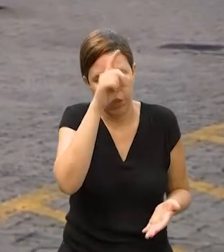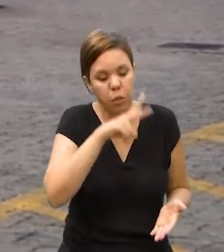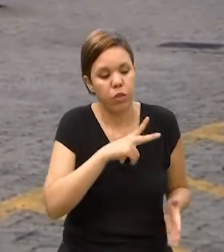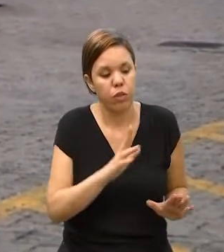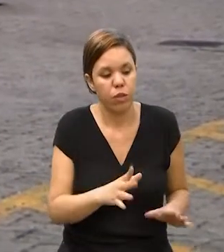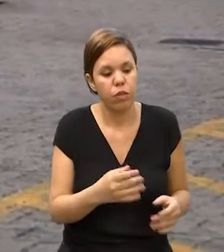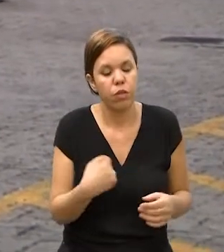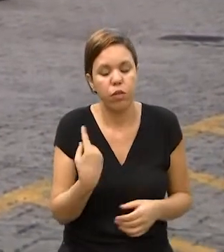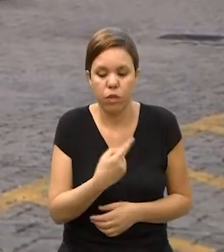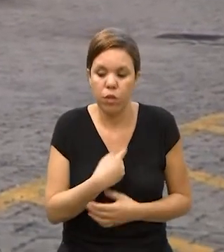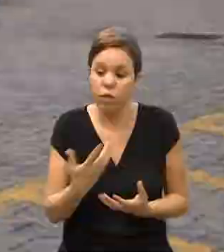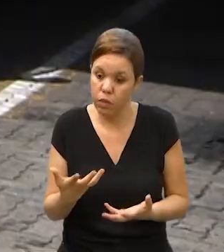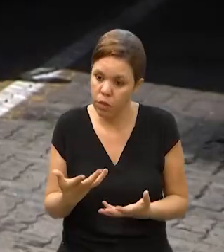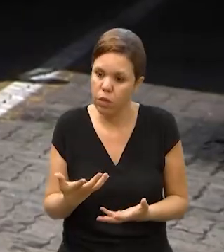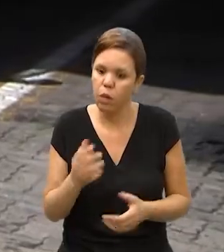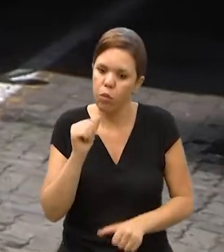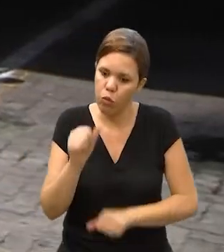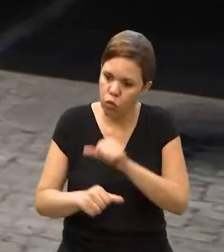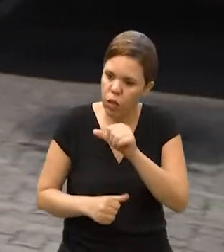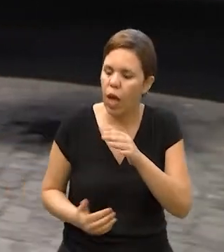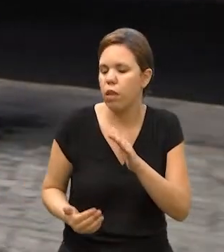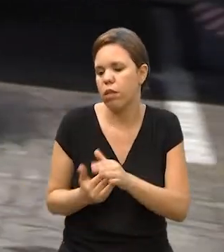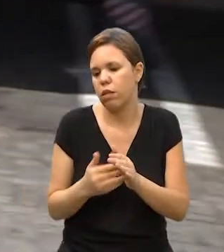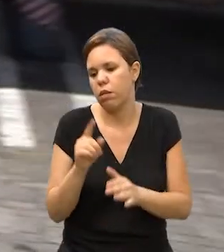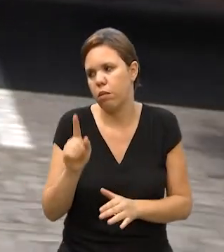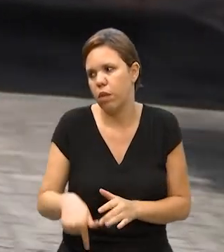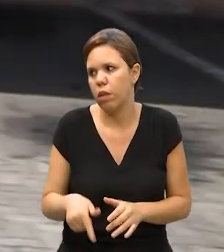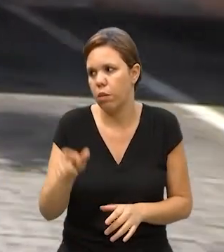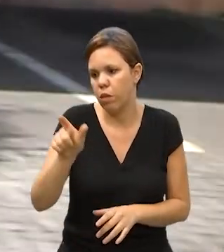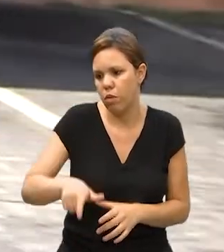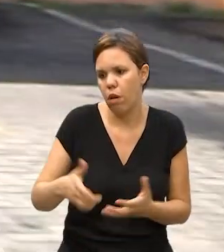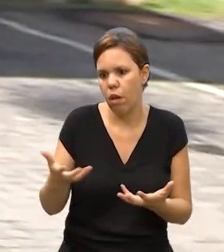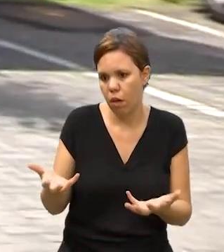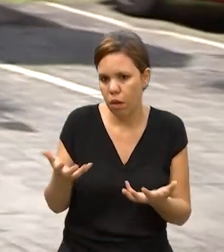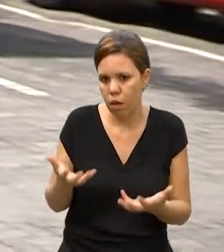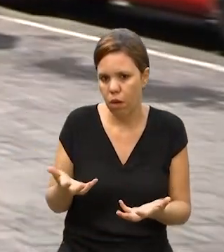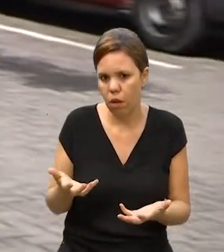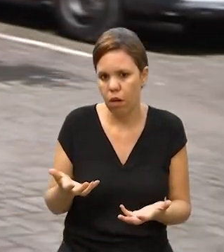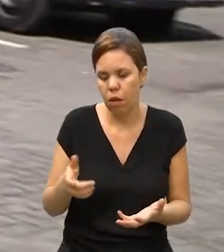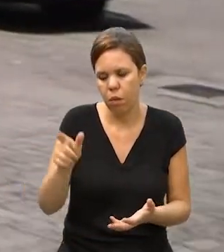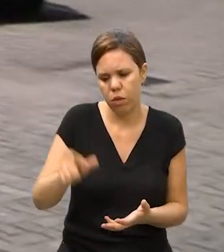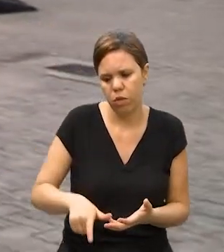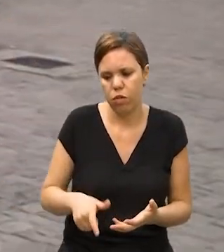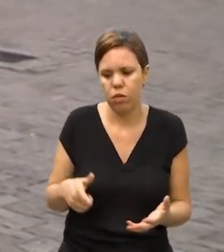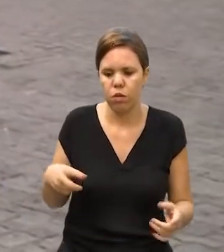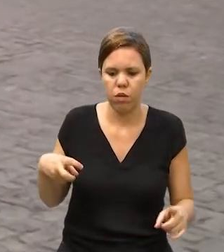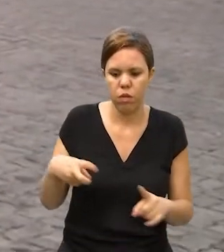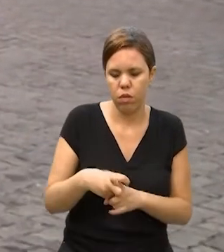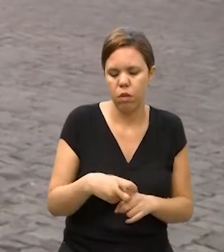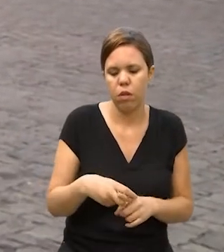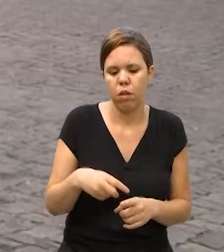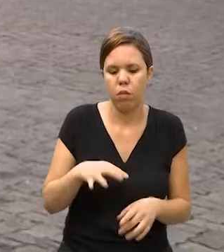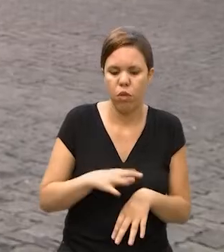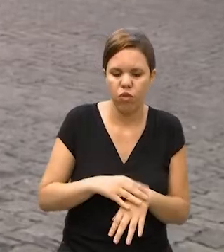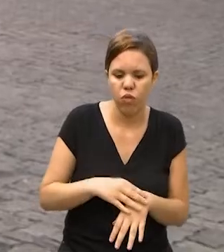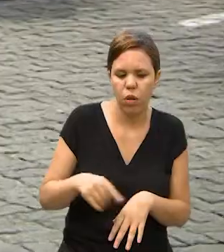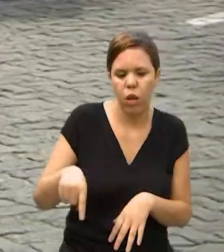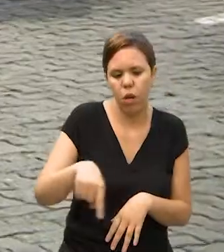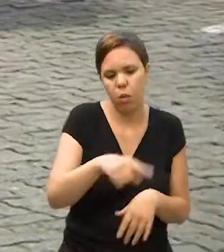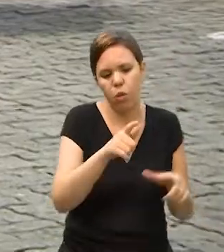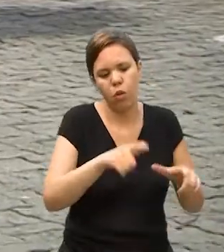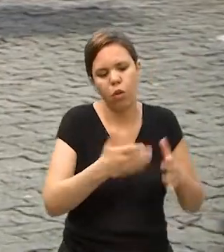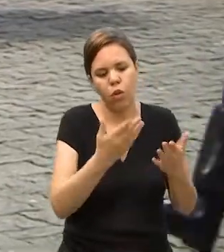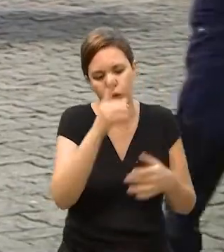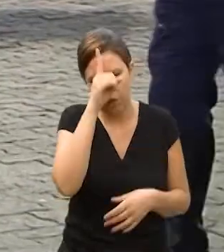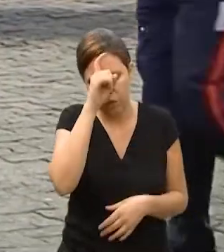E justamente a gente quebra essa barreira, né? Se a pessoa quer, né, o acidentado quer ir para um hospital